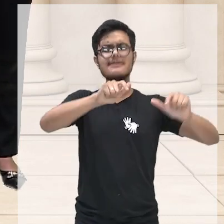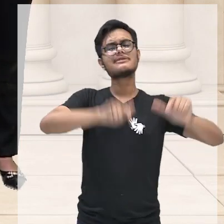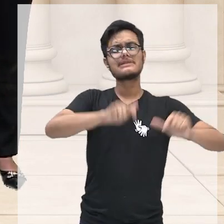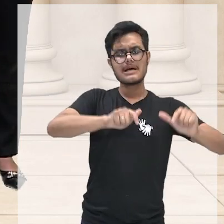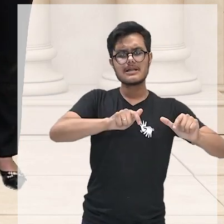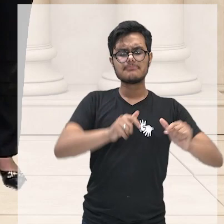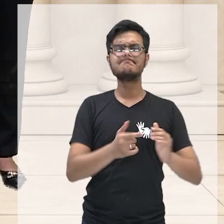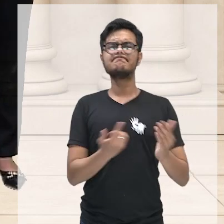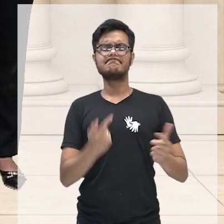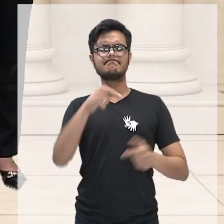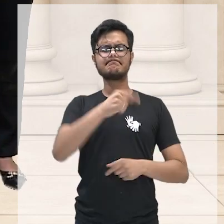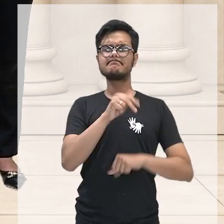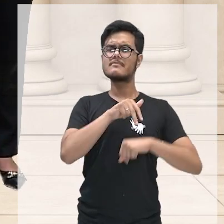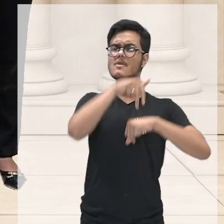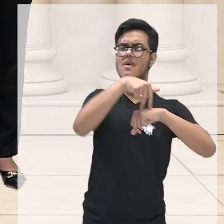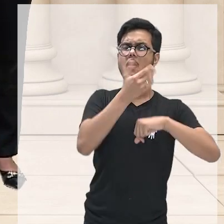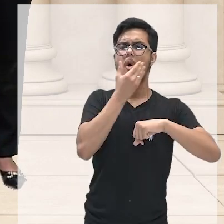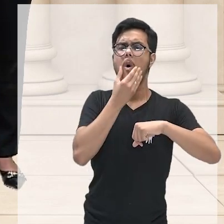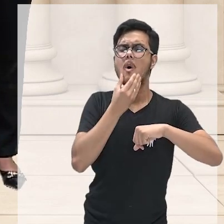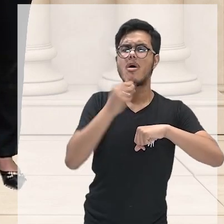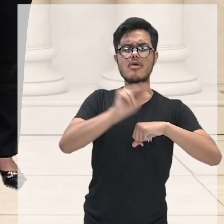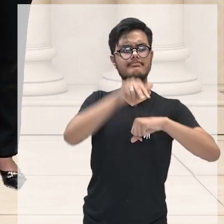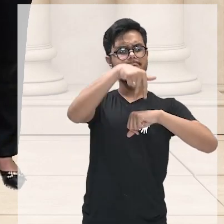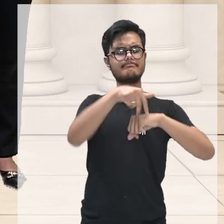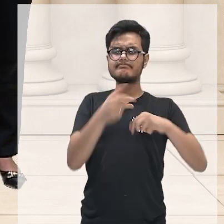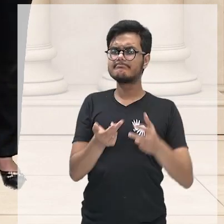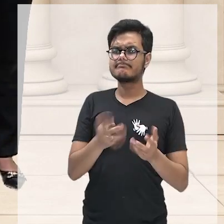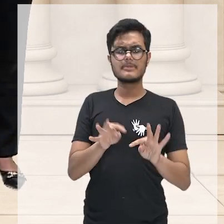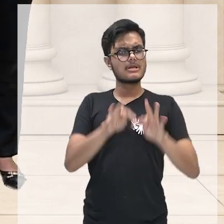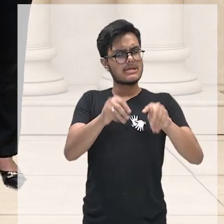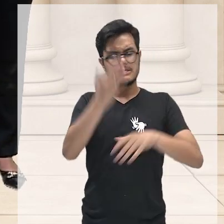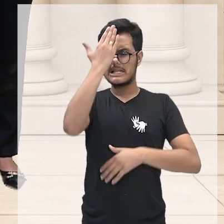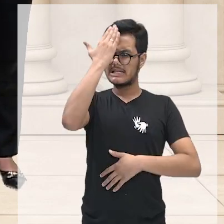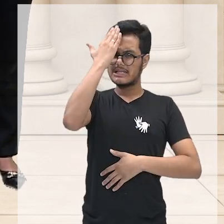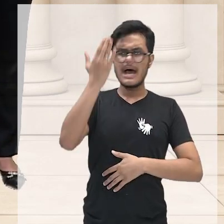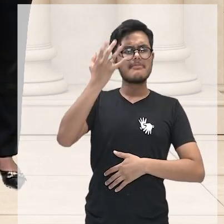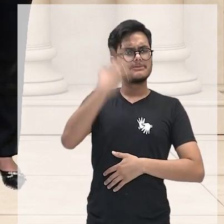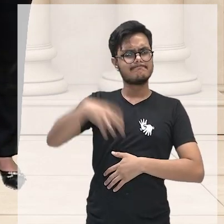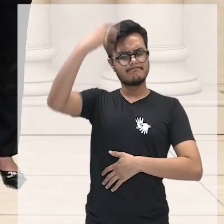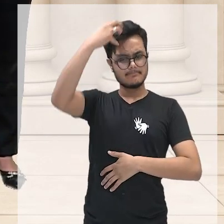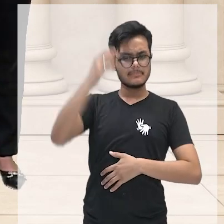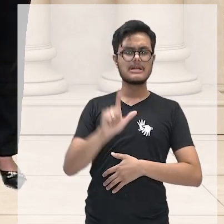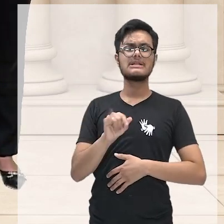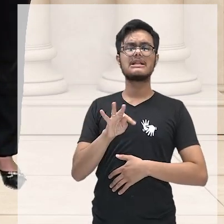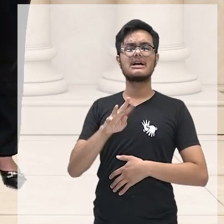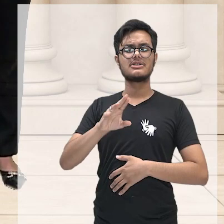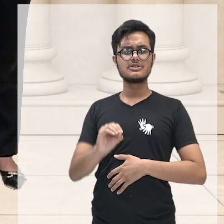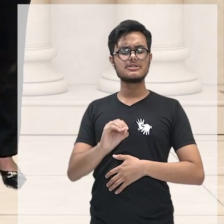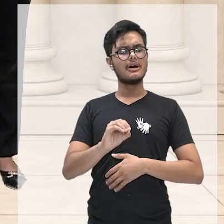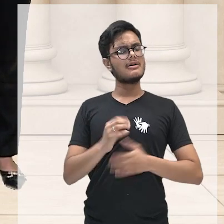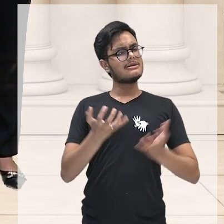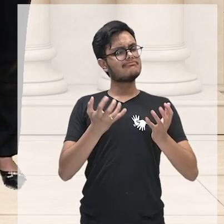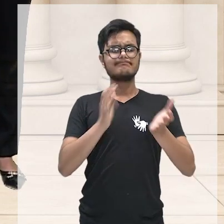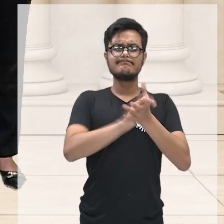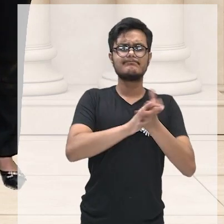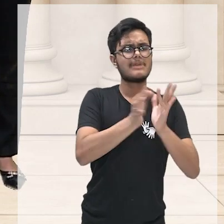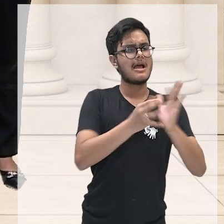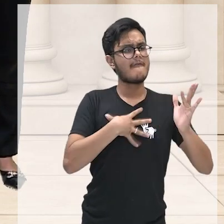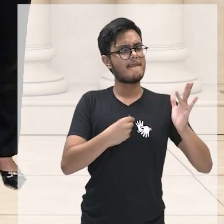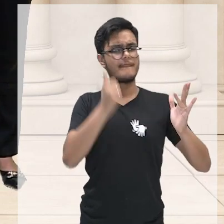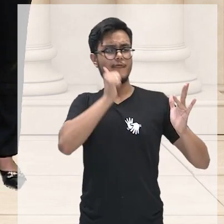lá ele teve contato com o rei Latino que ofereceu a a mão de sua filha e